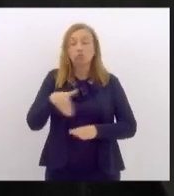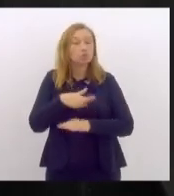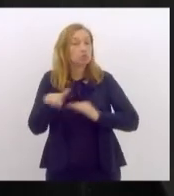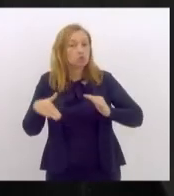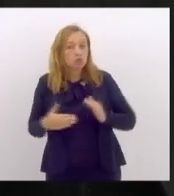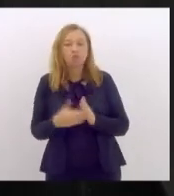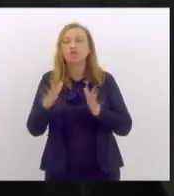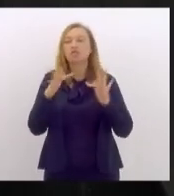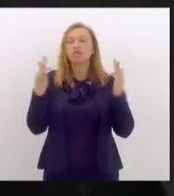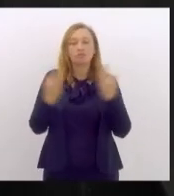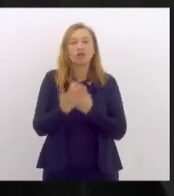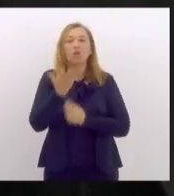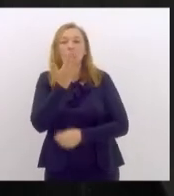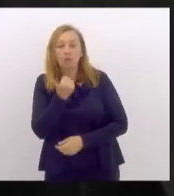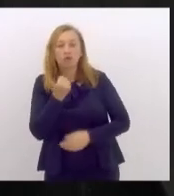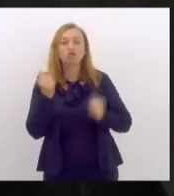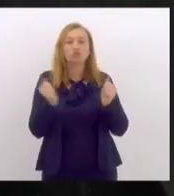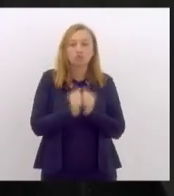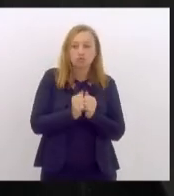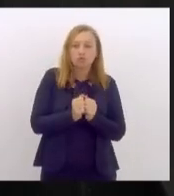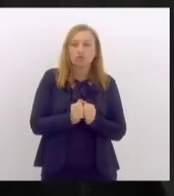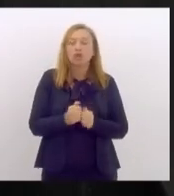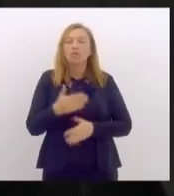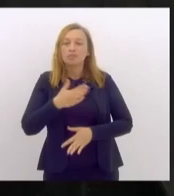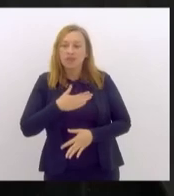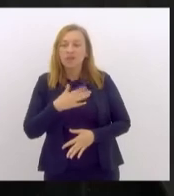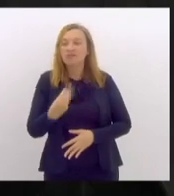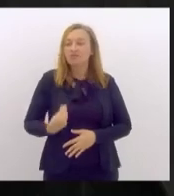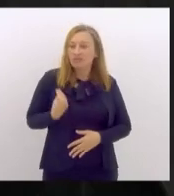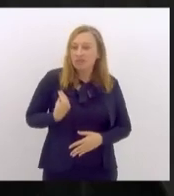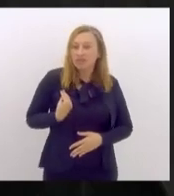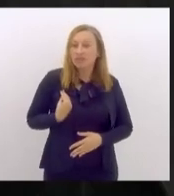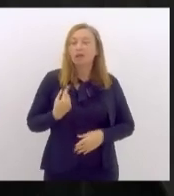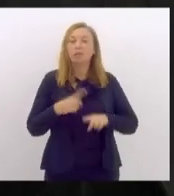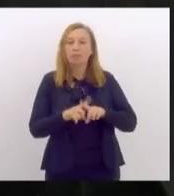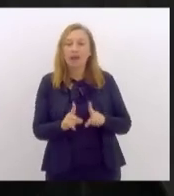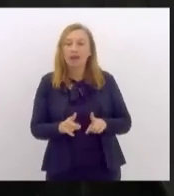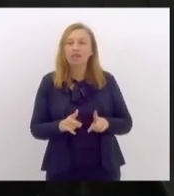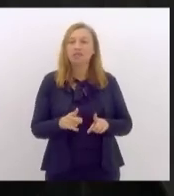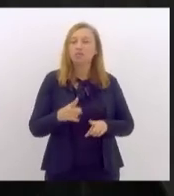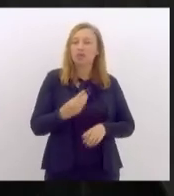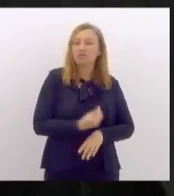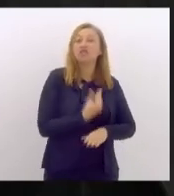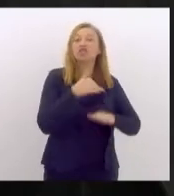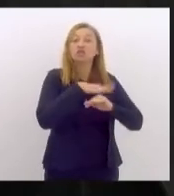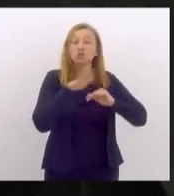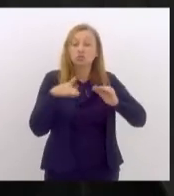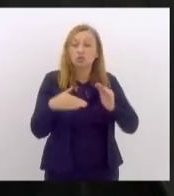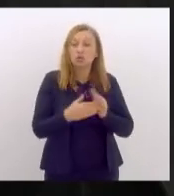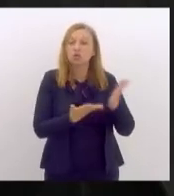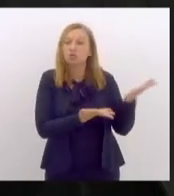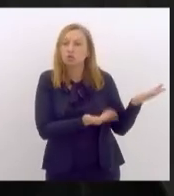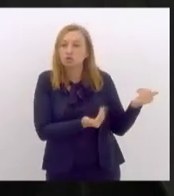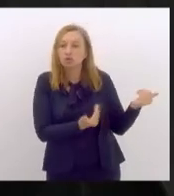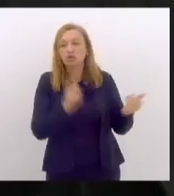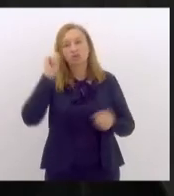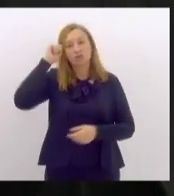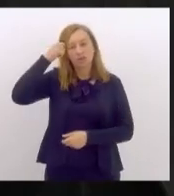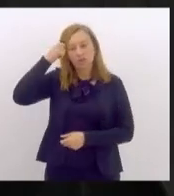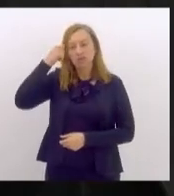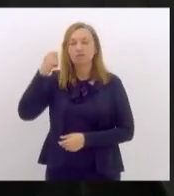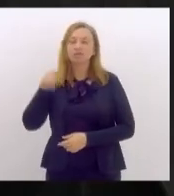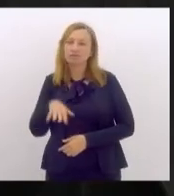todas as famílias comerem é sobre a minha vida mas é sobre a vida de toda a juventude Negra e